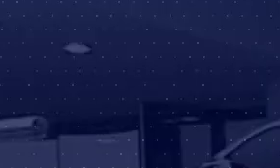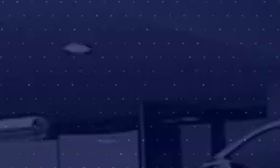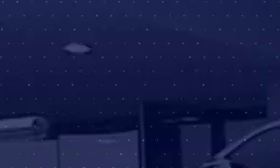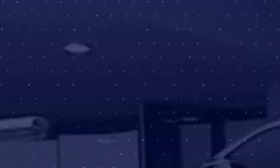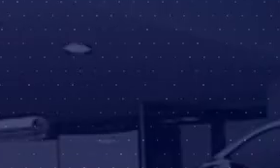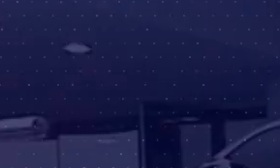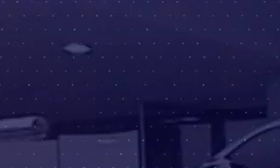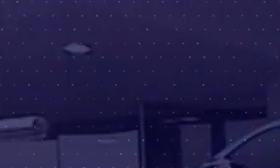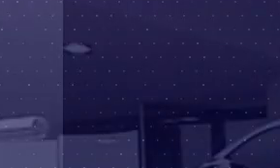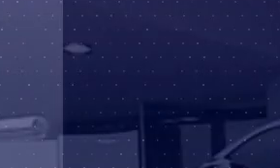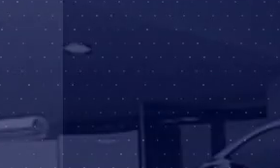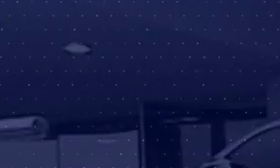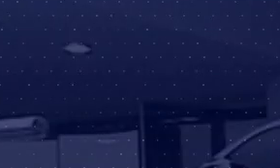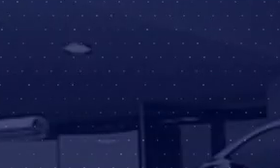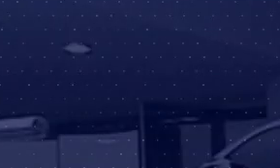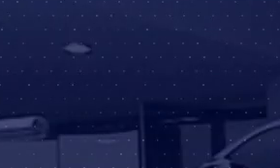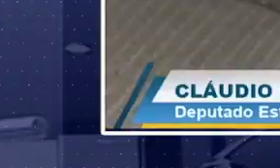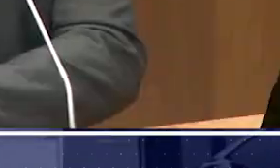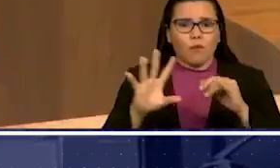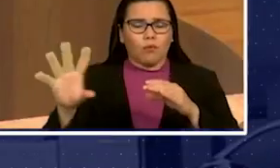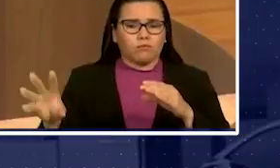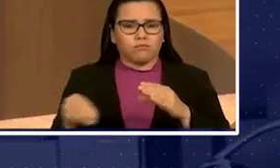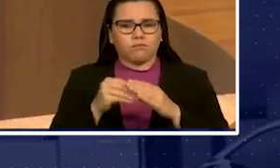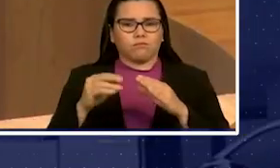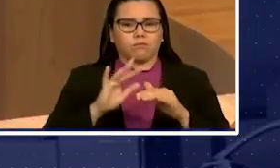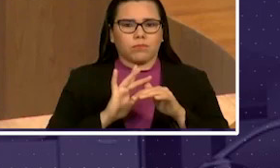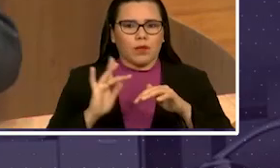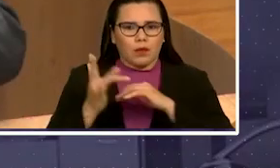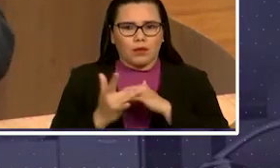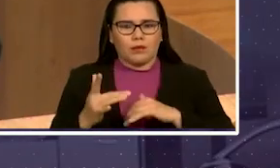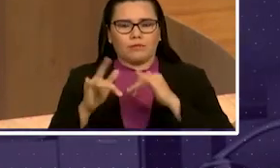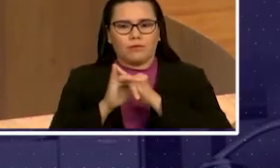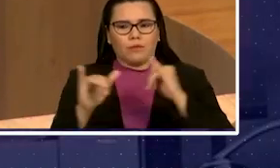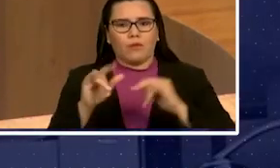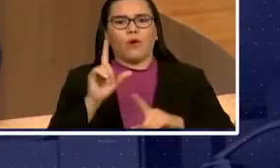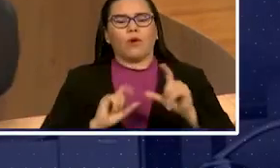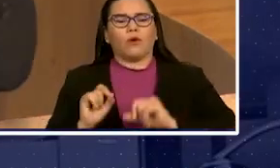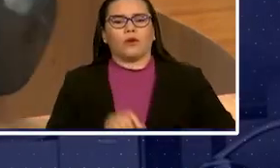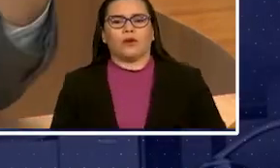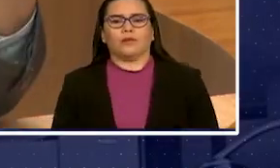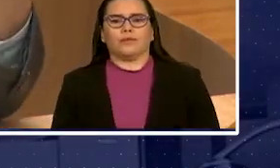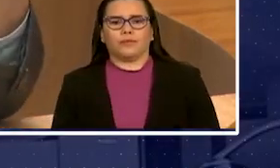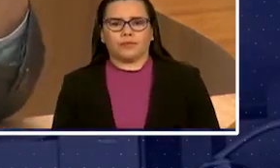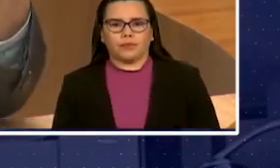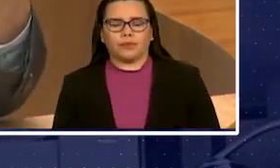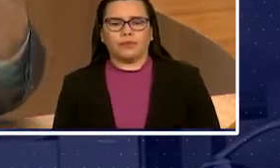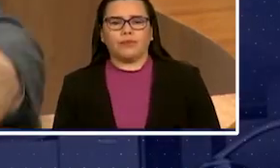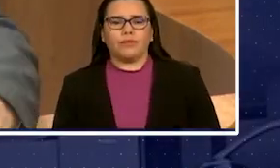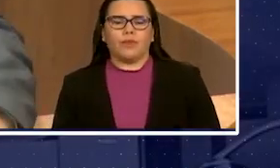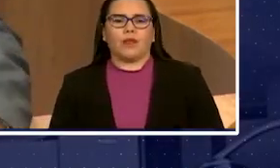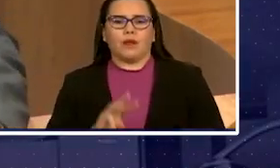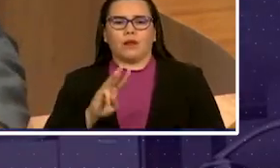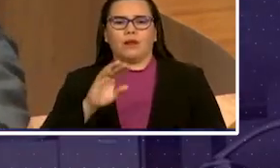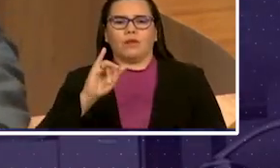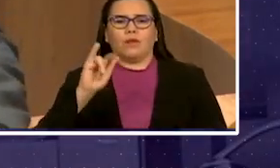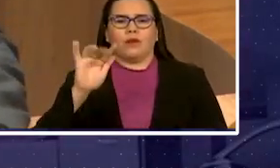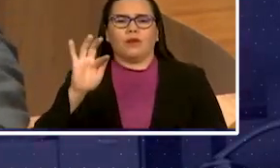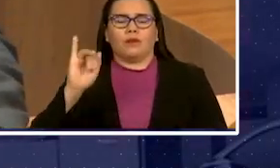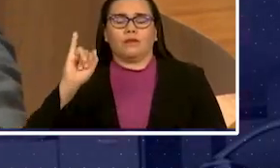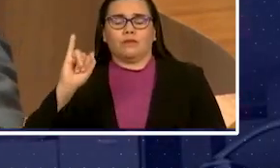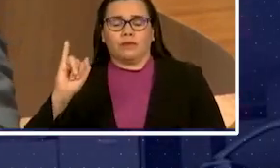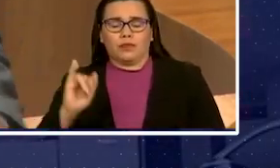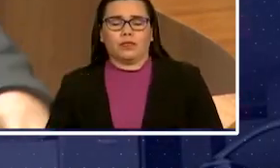Durante os trabalhos no plenário, o deputado Cláudio Cunha anunciou que será instalada em breve torre de telefonia móvel no porto do Cujube. O